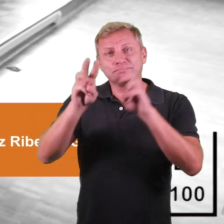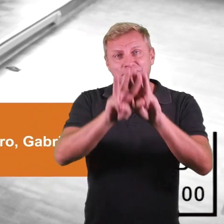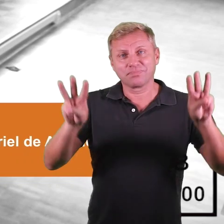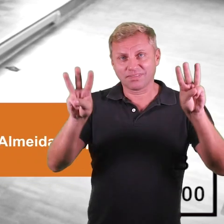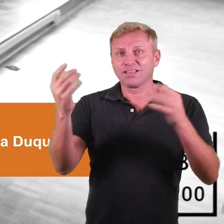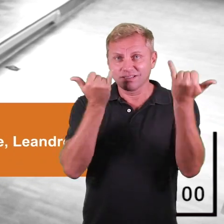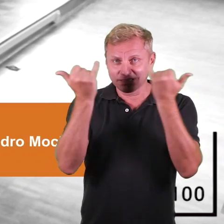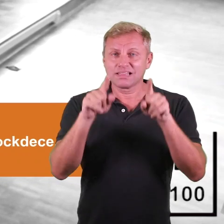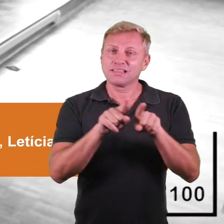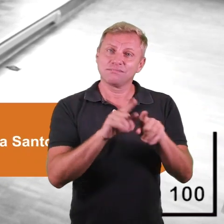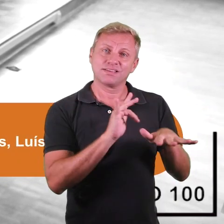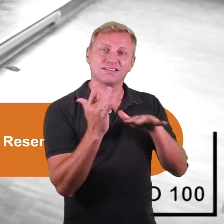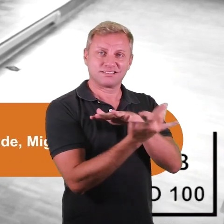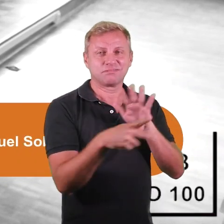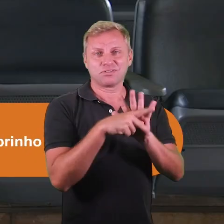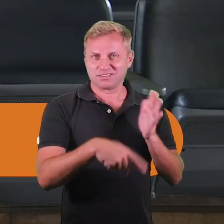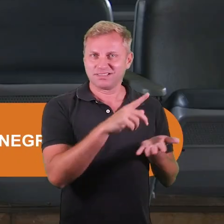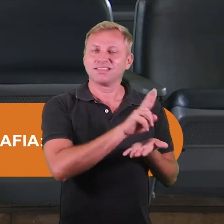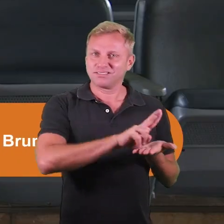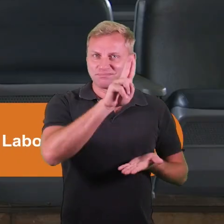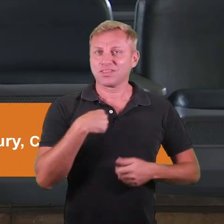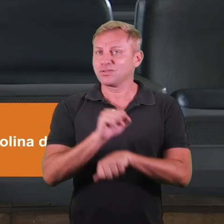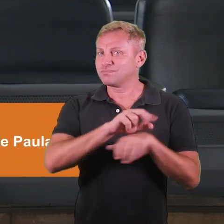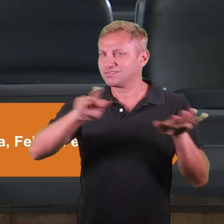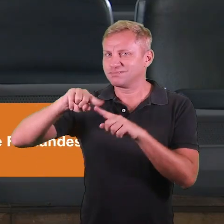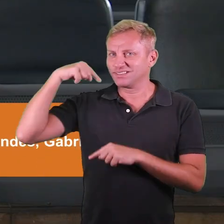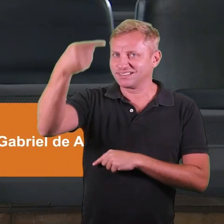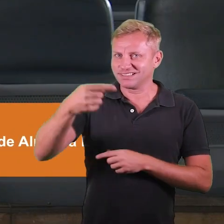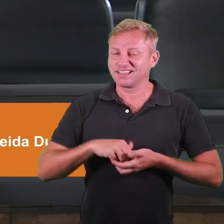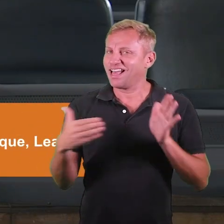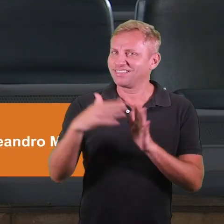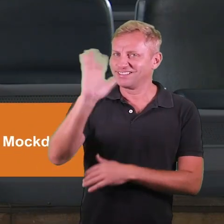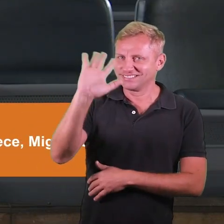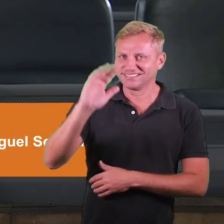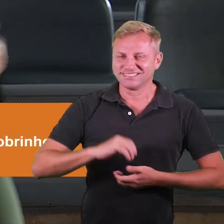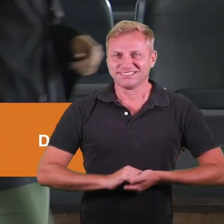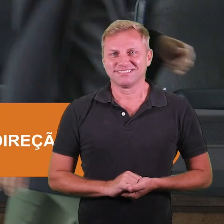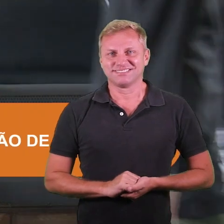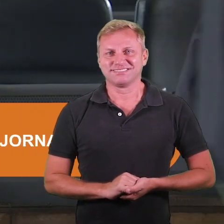portal de notícias e as redes sociais da universidade. Te espero na semana que vem. Até lá!